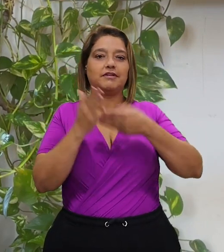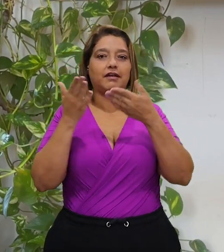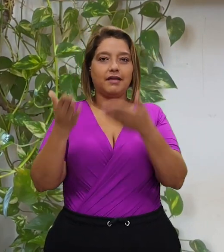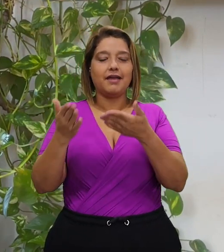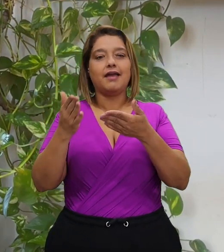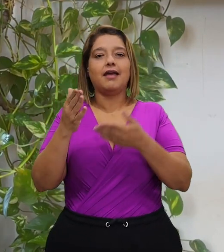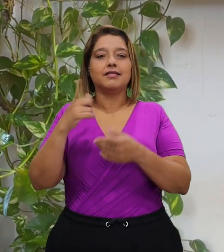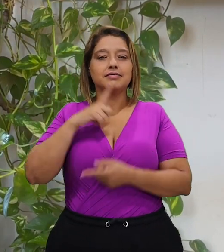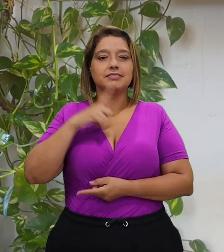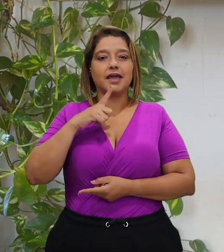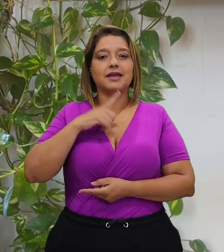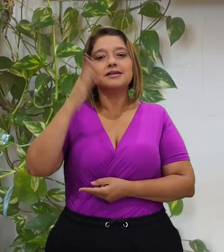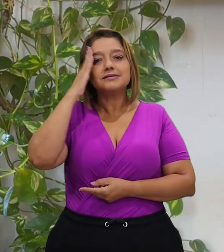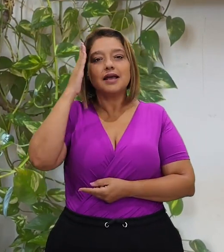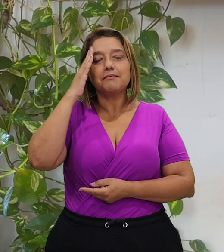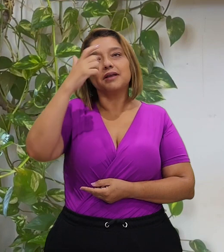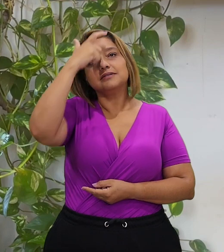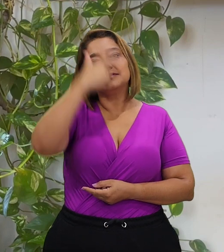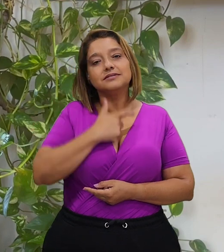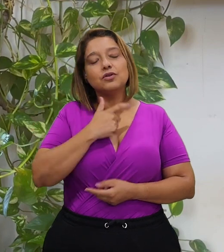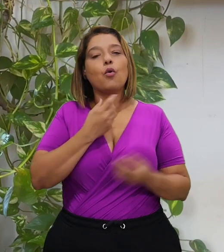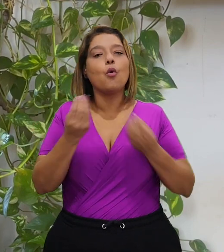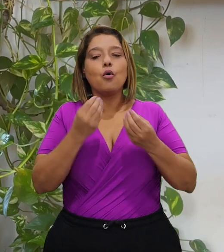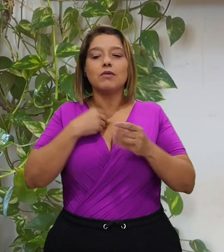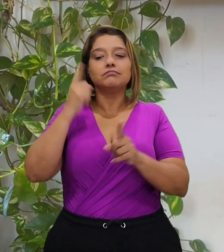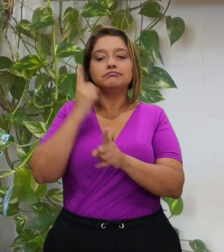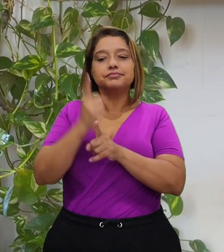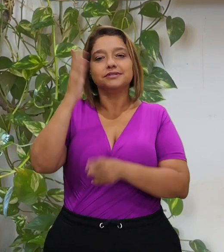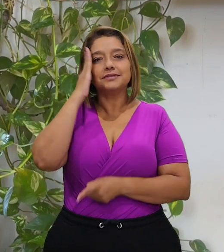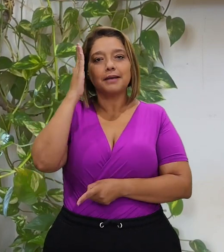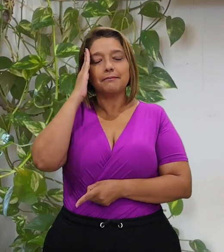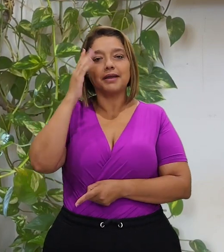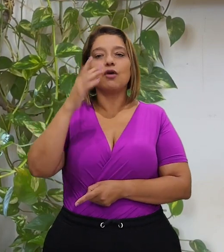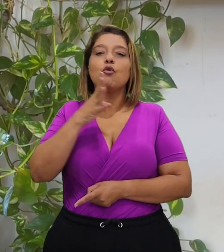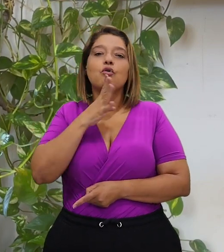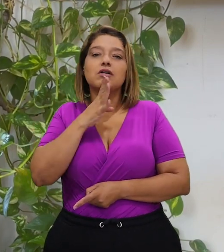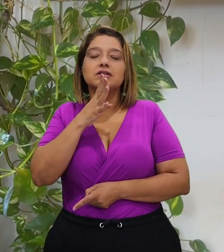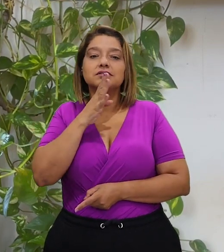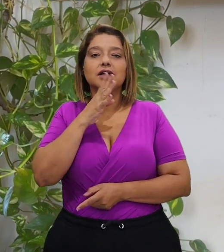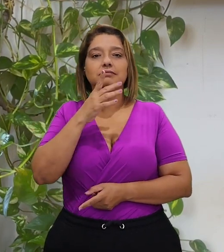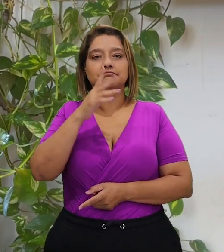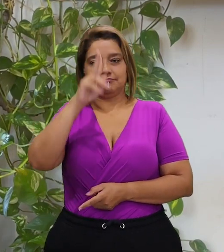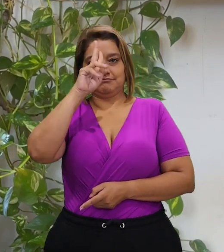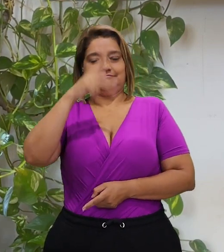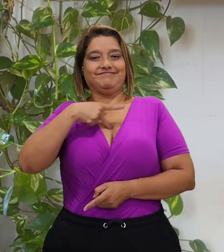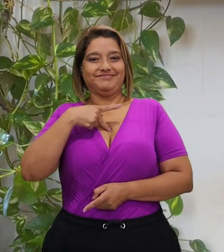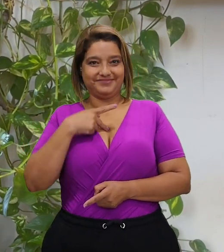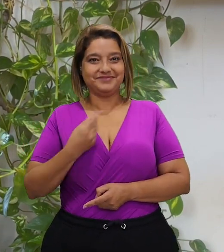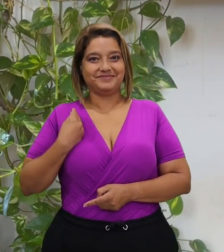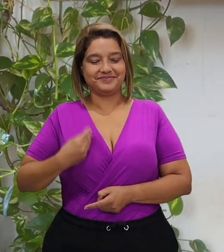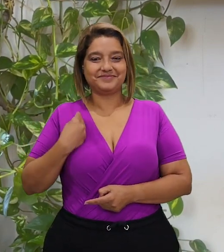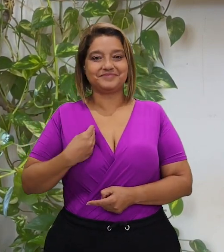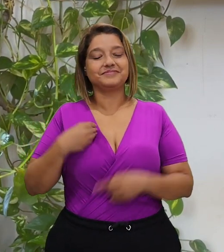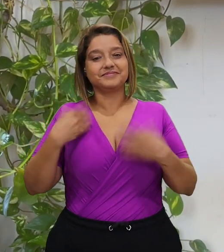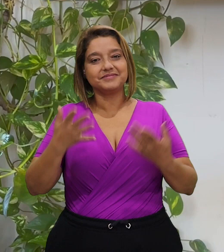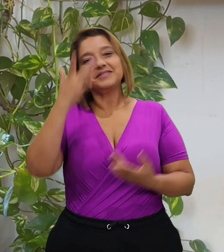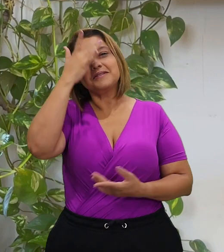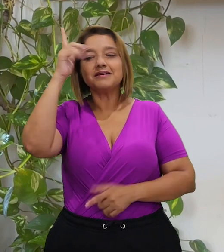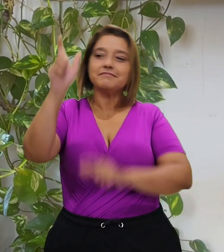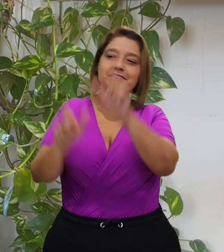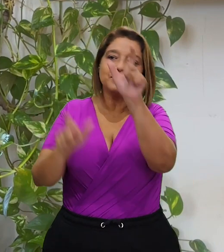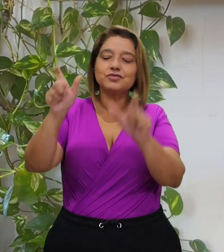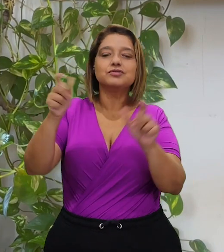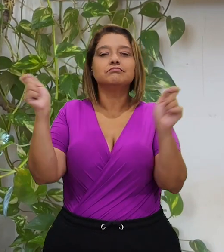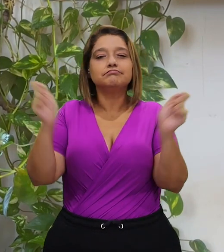ali o celular, deixa eu tirar uma selfie de mim mesmo, né? Mas no sentido da psicologia analítica do Jung, que